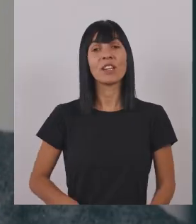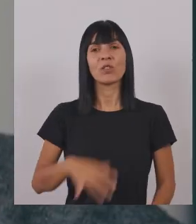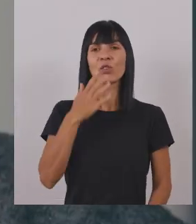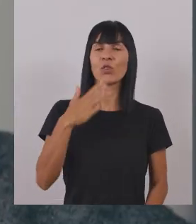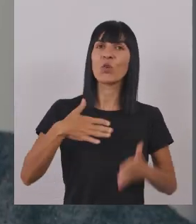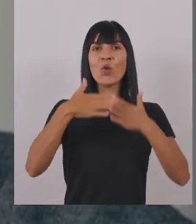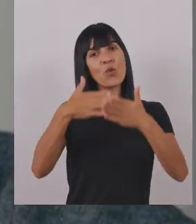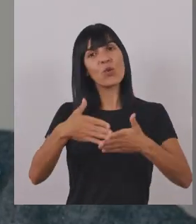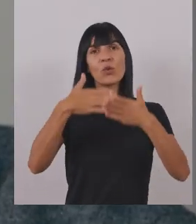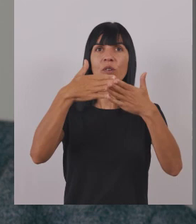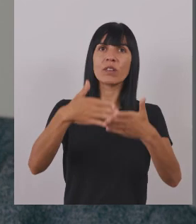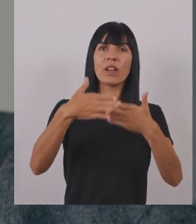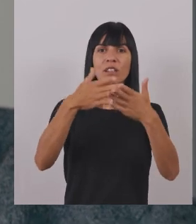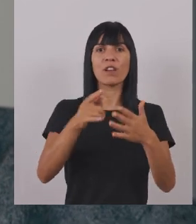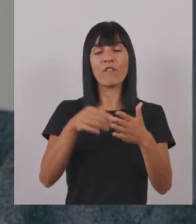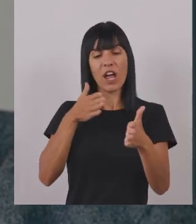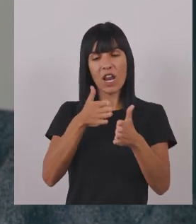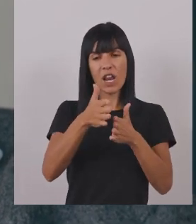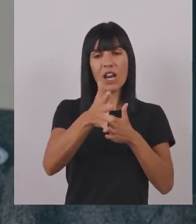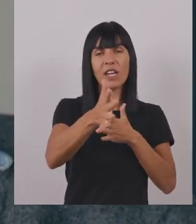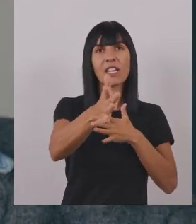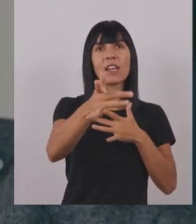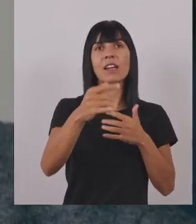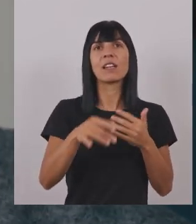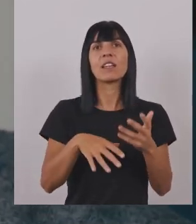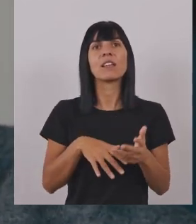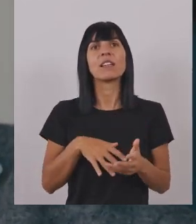O barqueiro seguiu logo em linha reta,